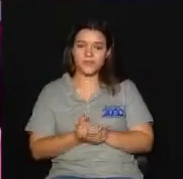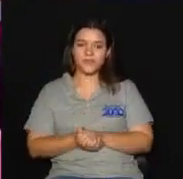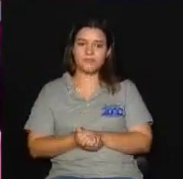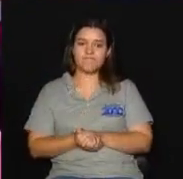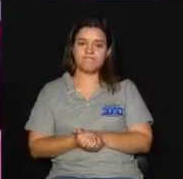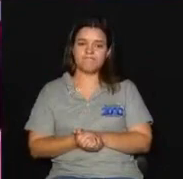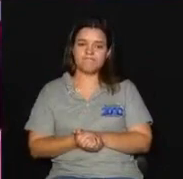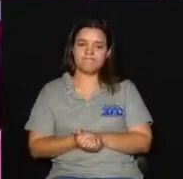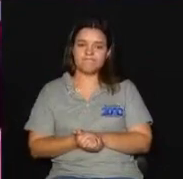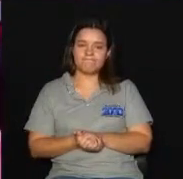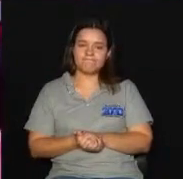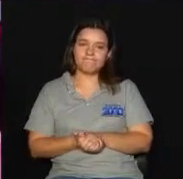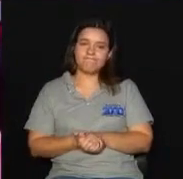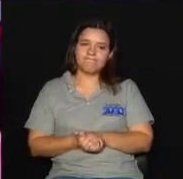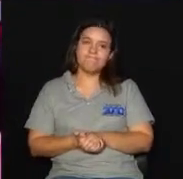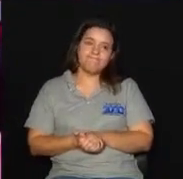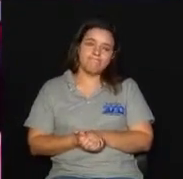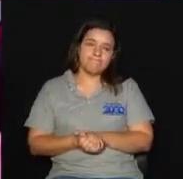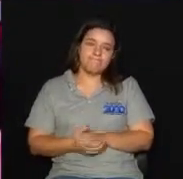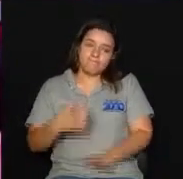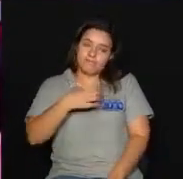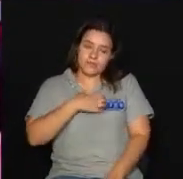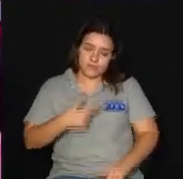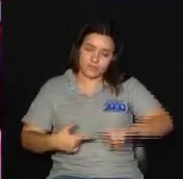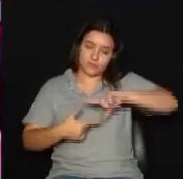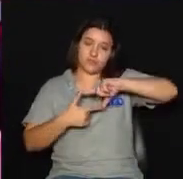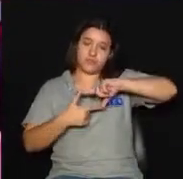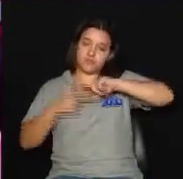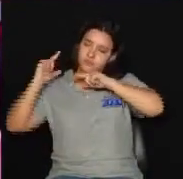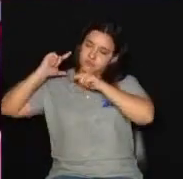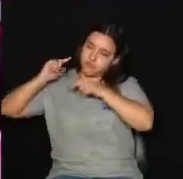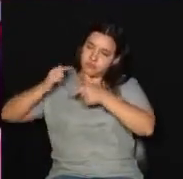Então, isso é fruto desse conservadorismo